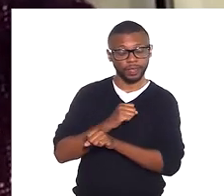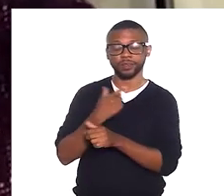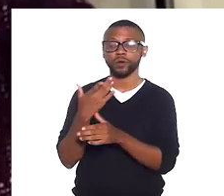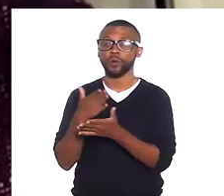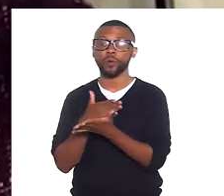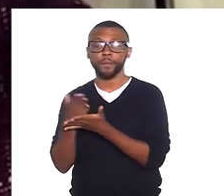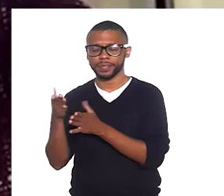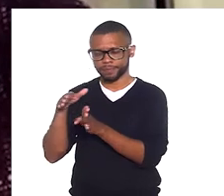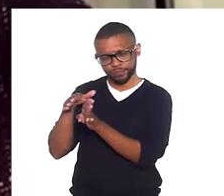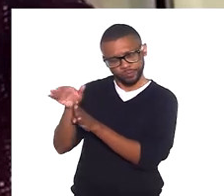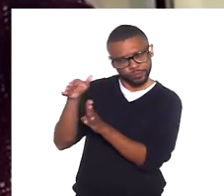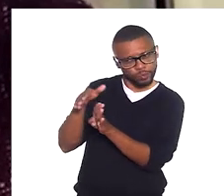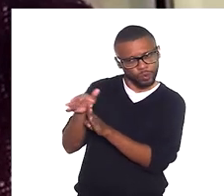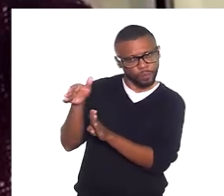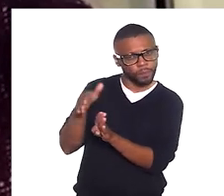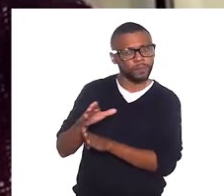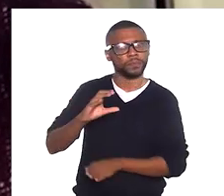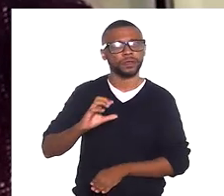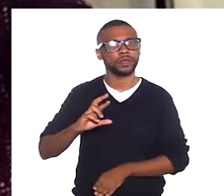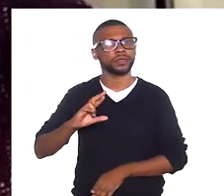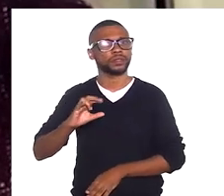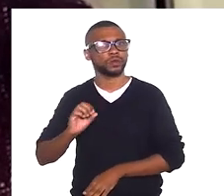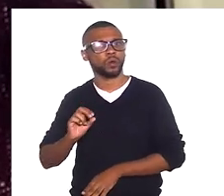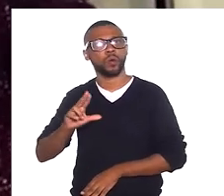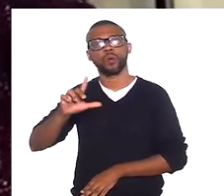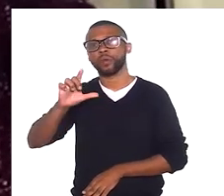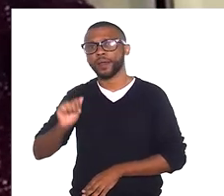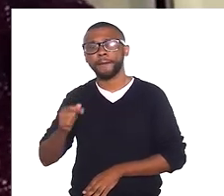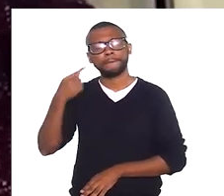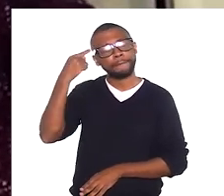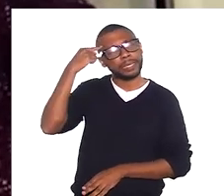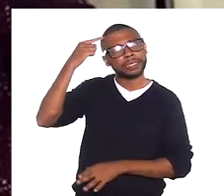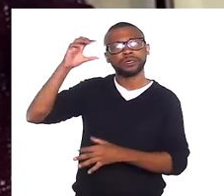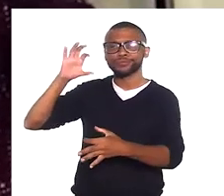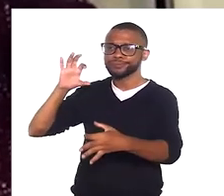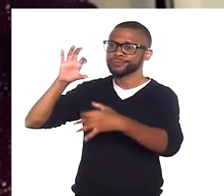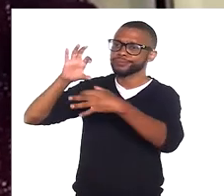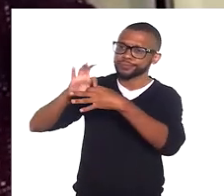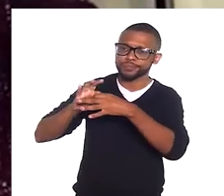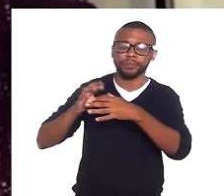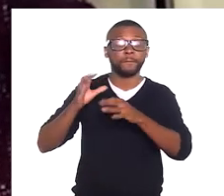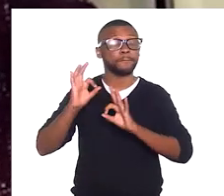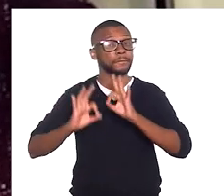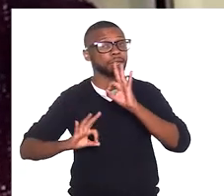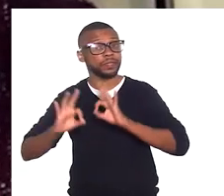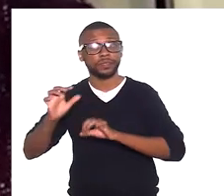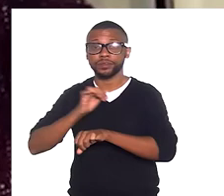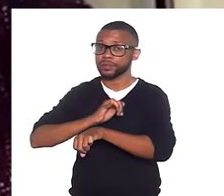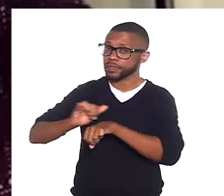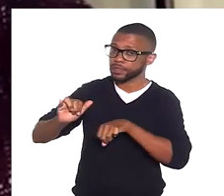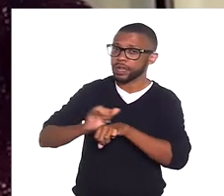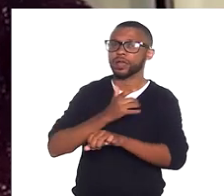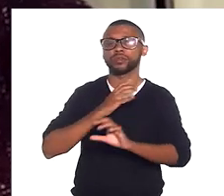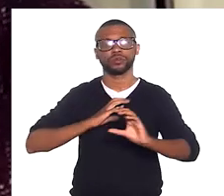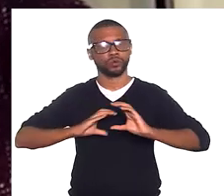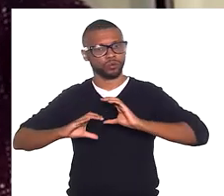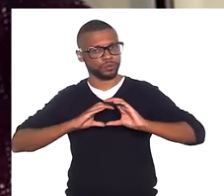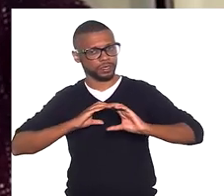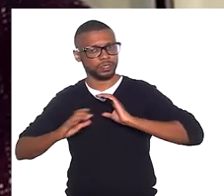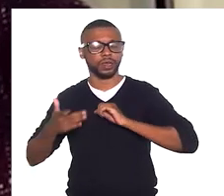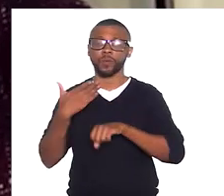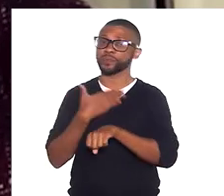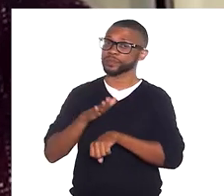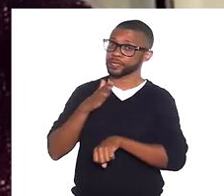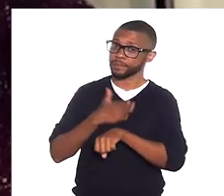de comunicação, e eu fui fazer consultoria para Crioula exatamente pensando em planejamento de comunicação, planejamento estratégico